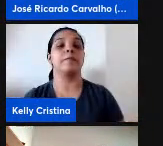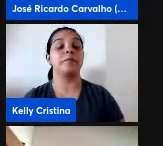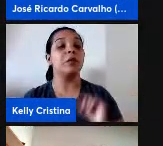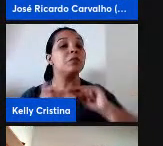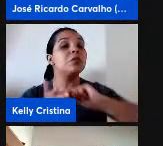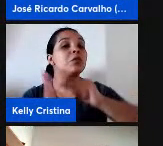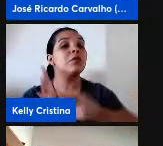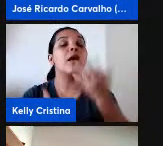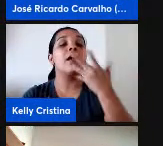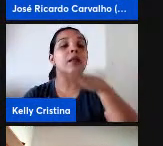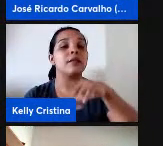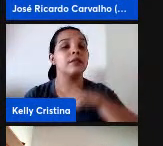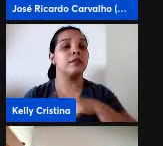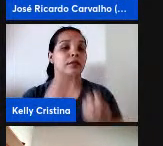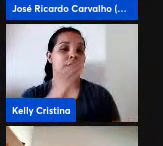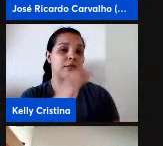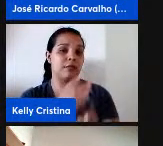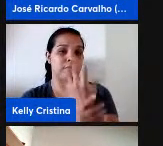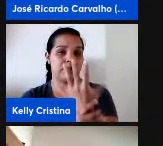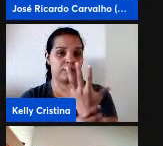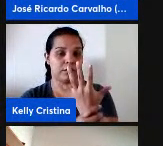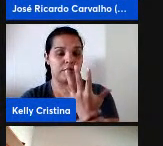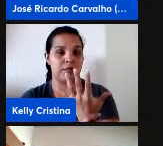essa criatividade. E a gente vai ver